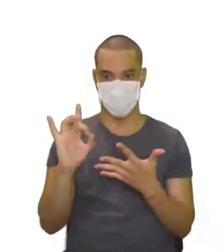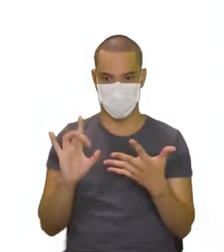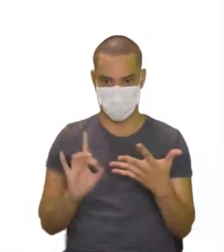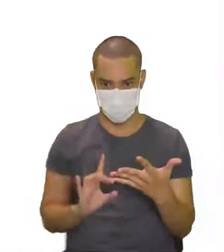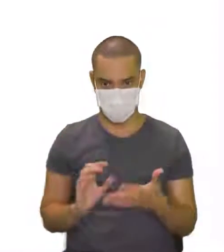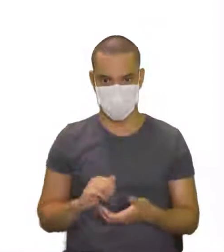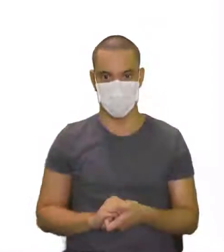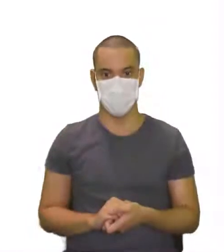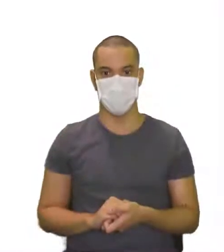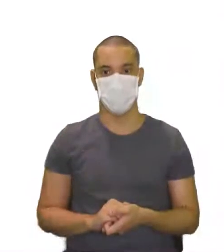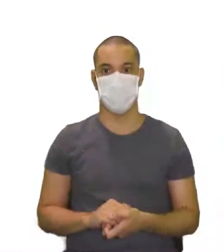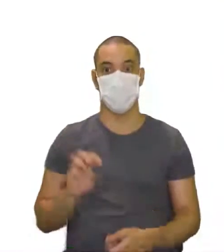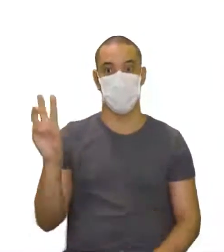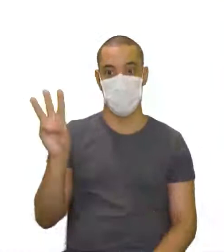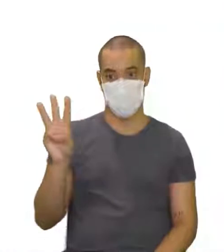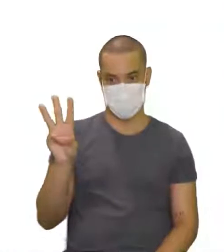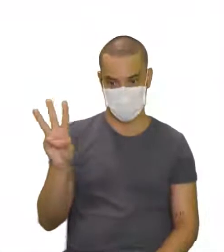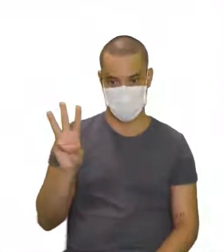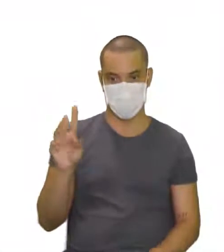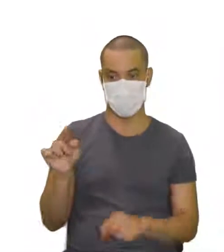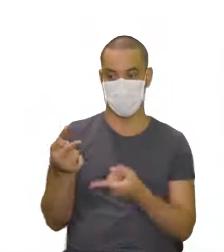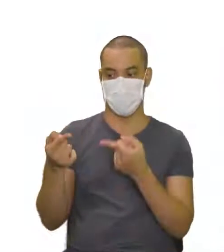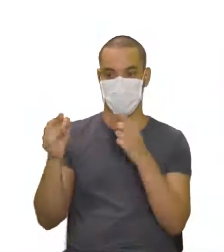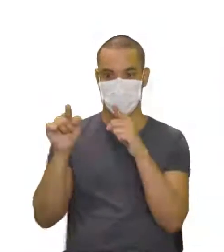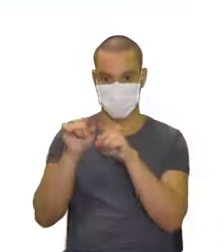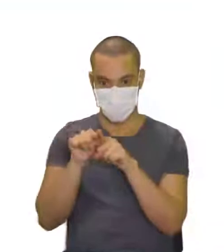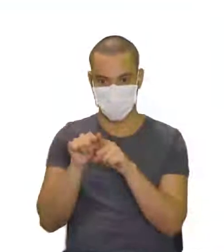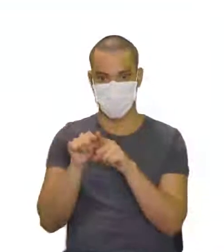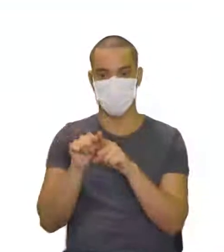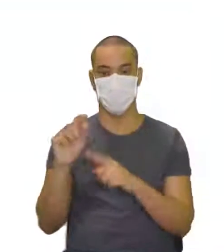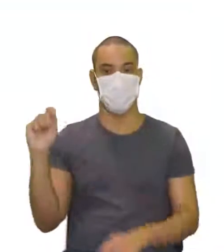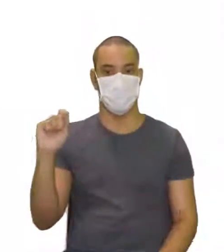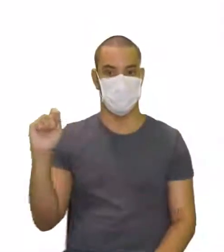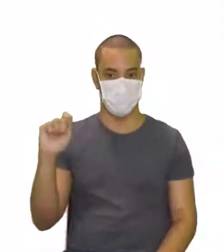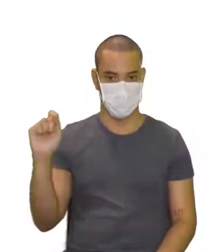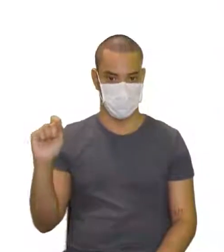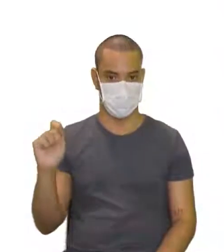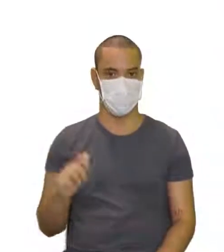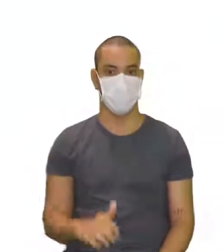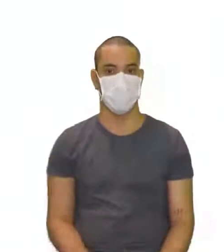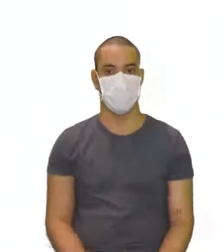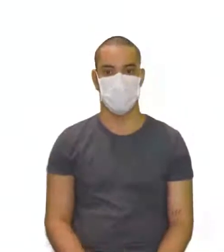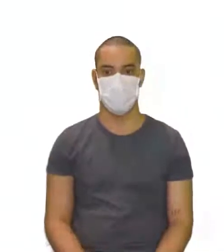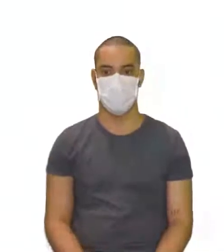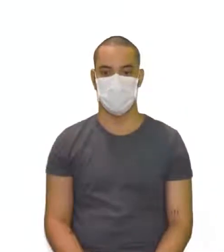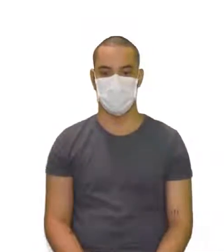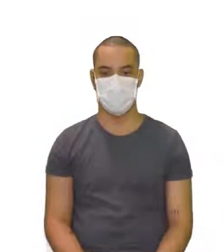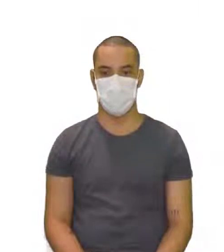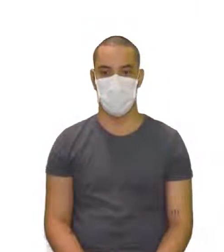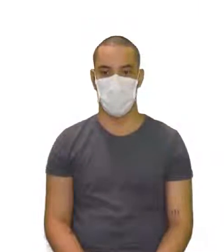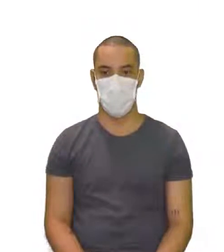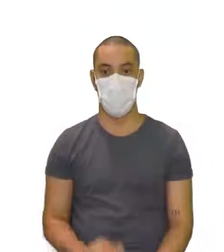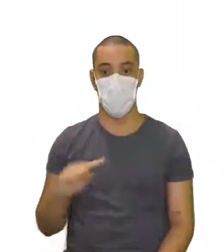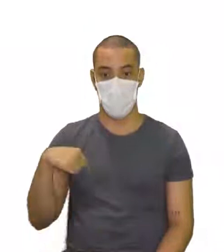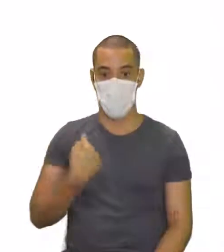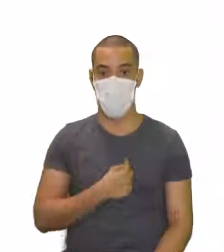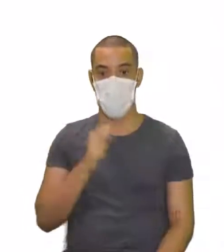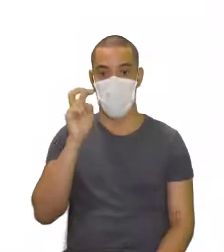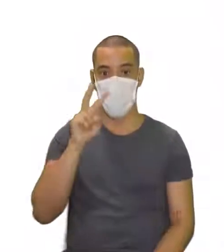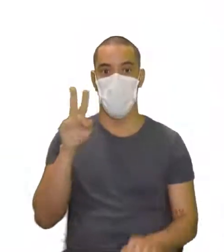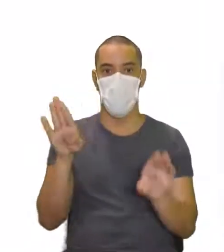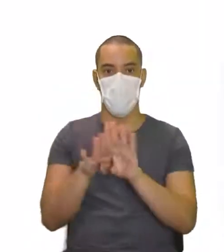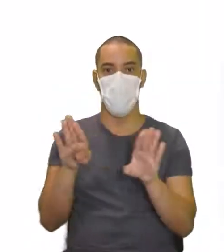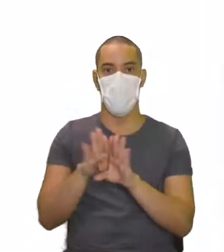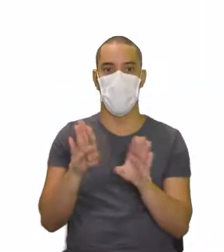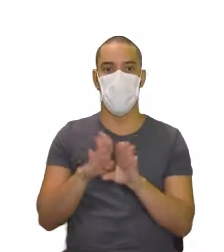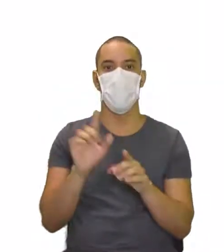potência é dada em watts, a resistência é dada em ohms e a corrente é dada em amperes. E nós vimos que